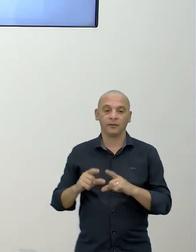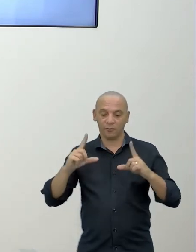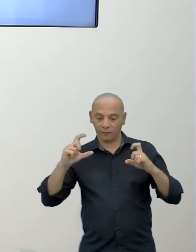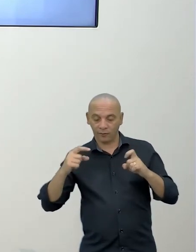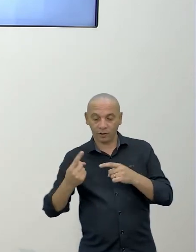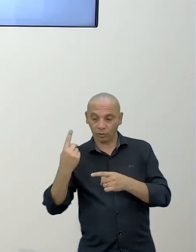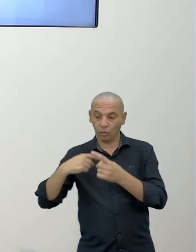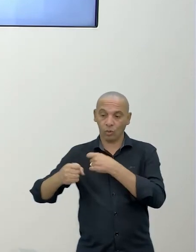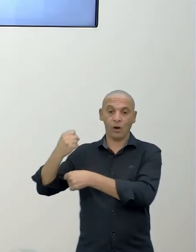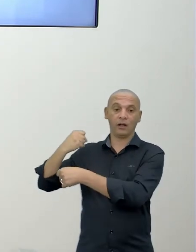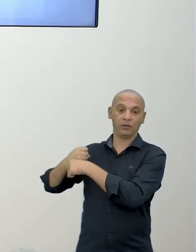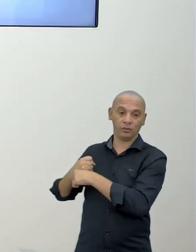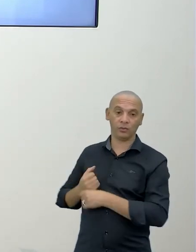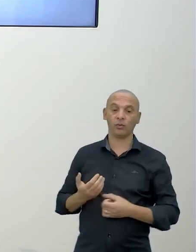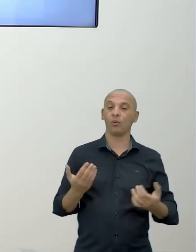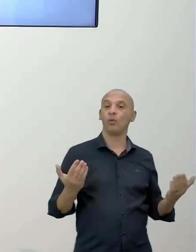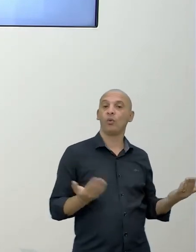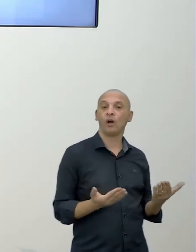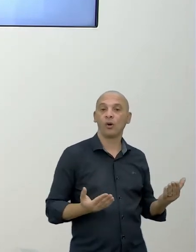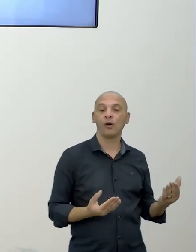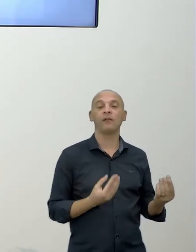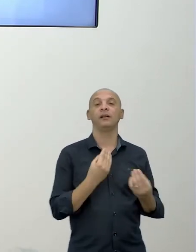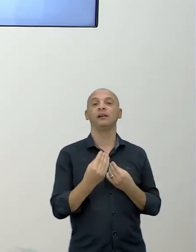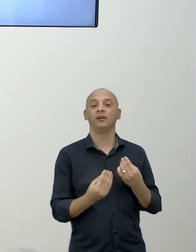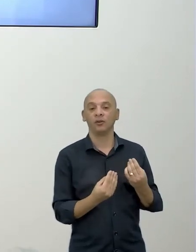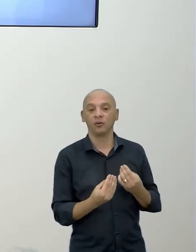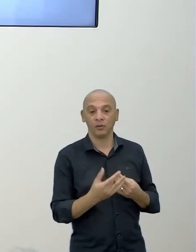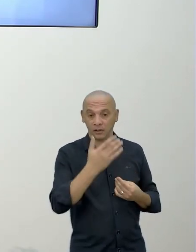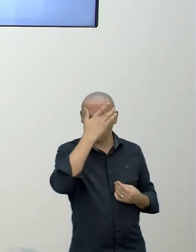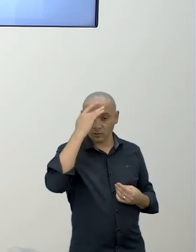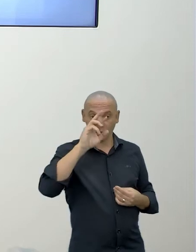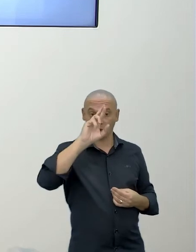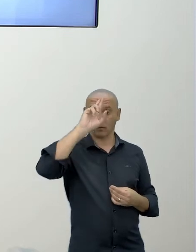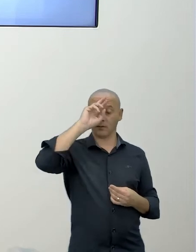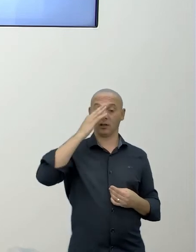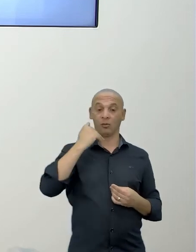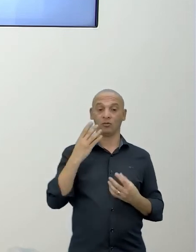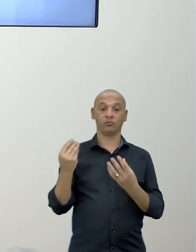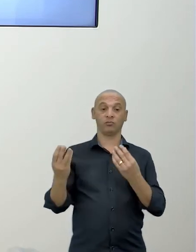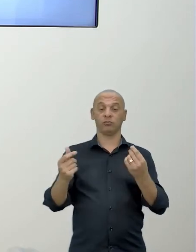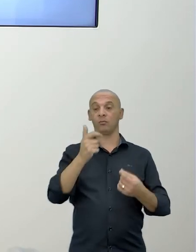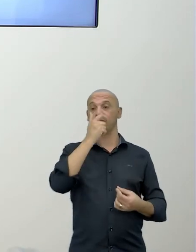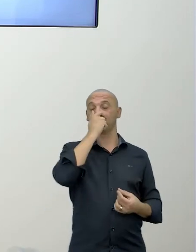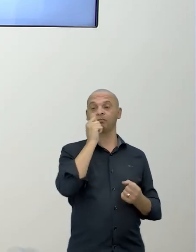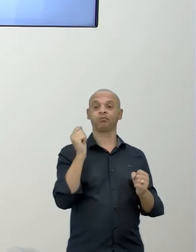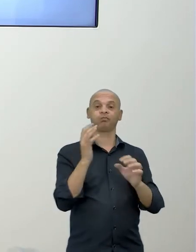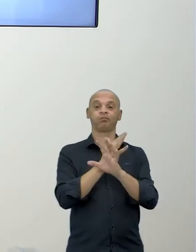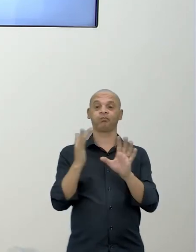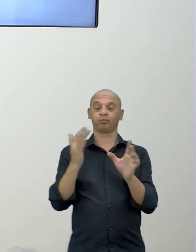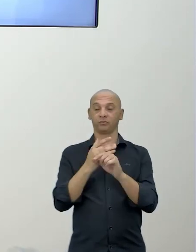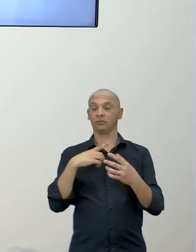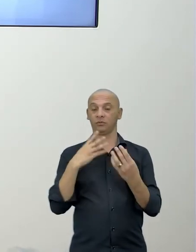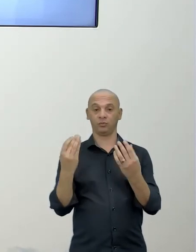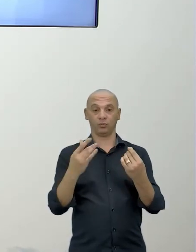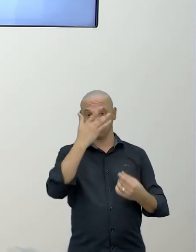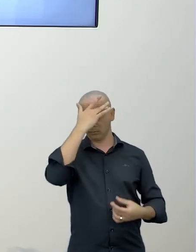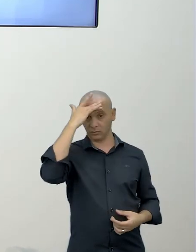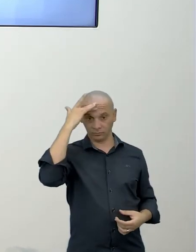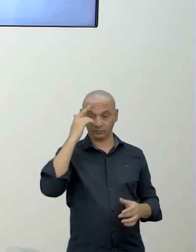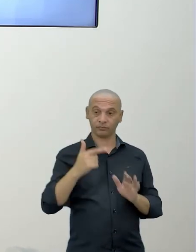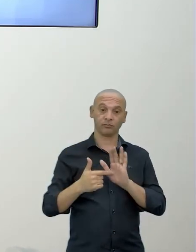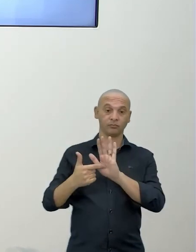podemos concluir que... E nisso, foto do preço do pão de queijo há 1 ano, foto do preço do pão de queijo agora. Foto das